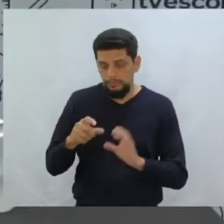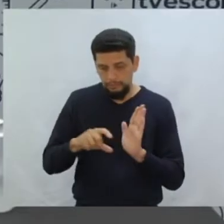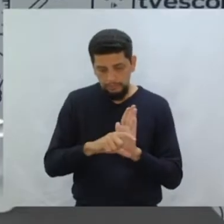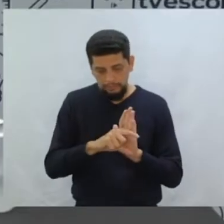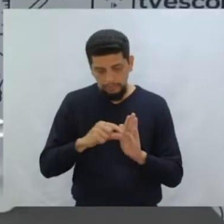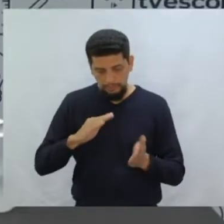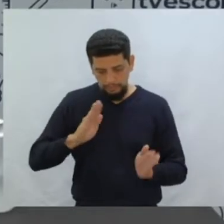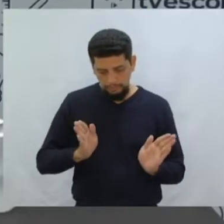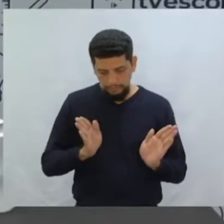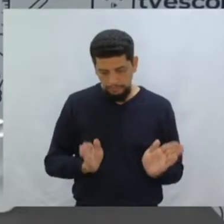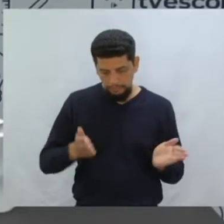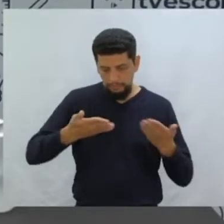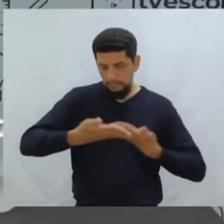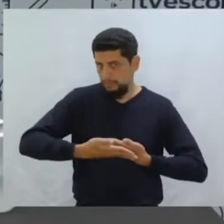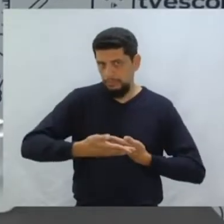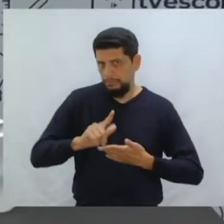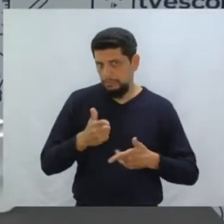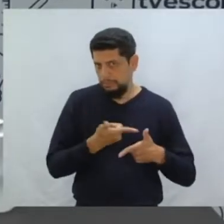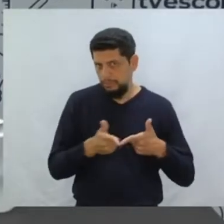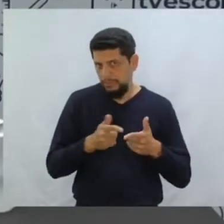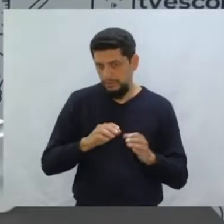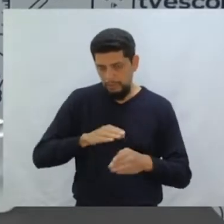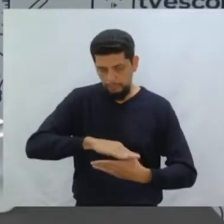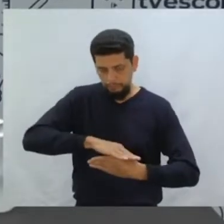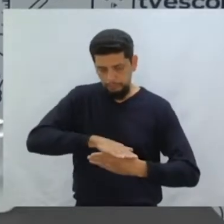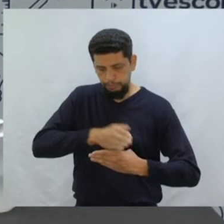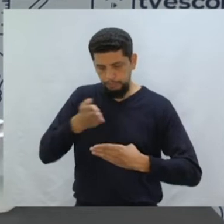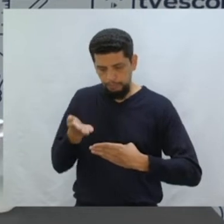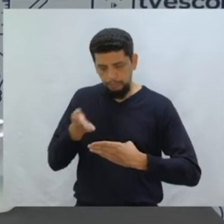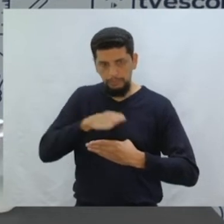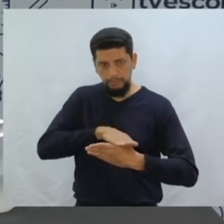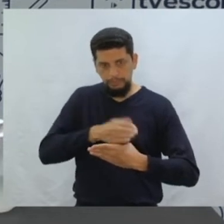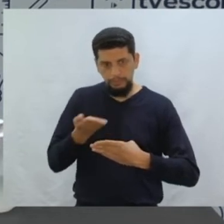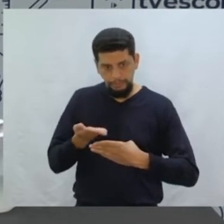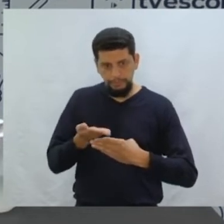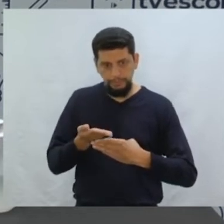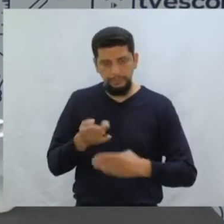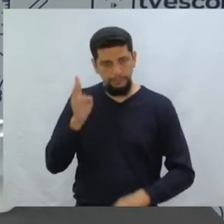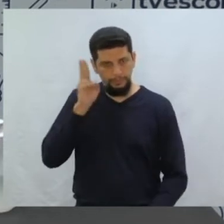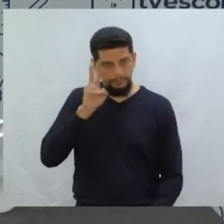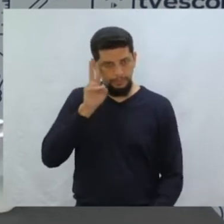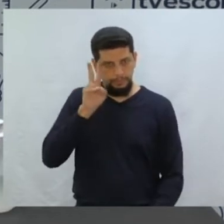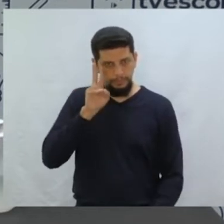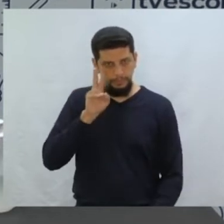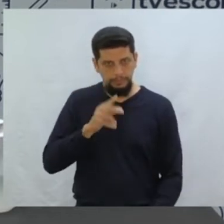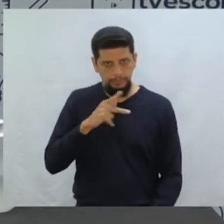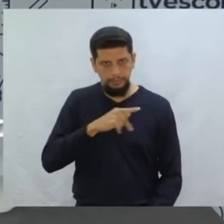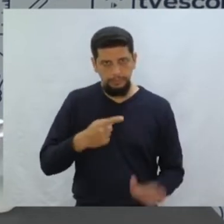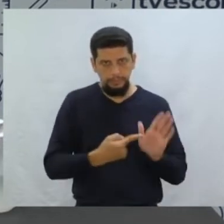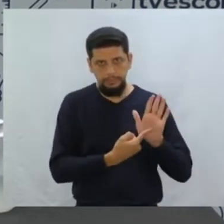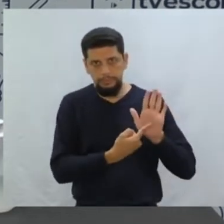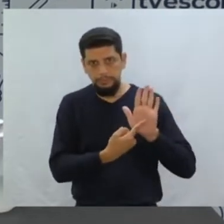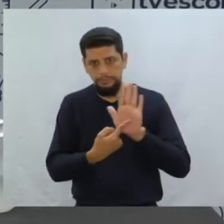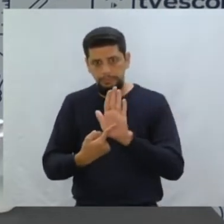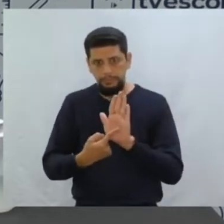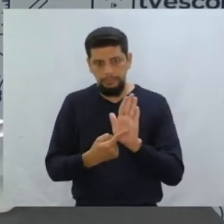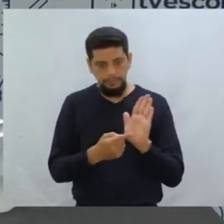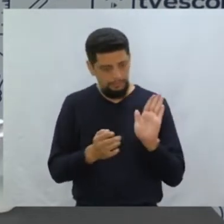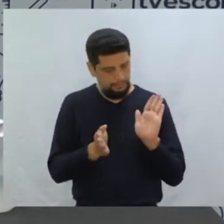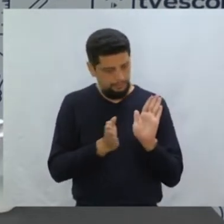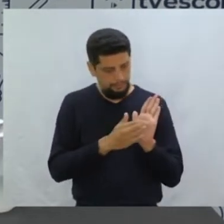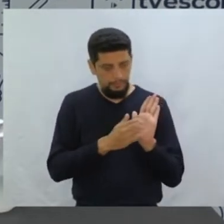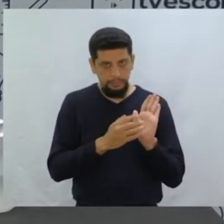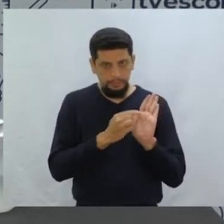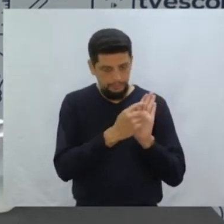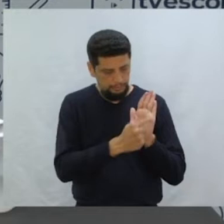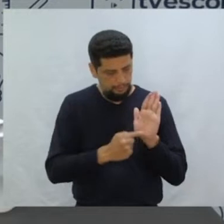casa alguma embalagem, não tem problema se ela já estiver aberta. Você vai procurar, lembra onde a professora mostrou? Né? Que na